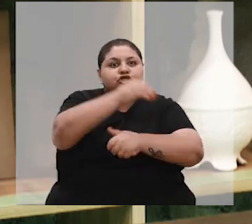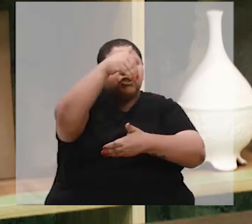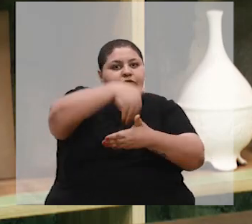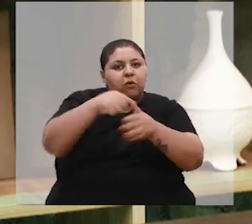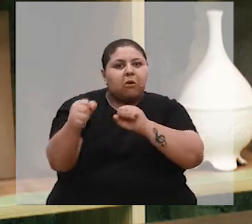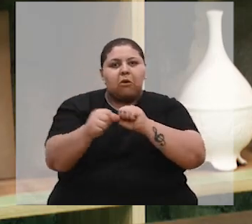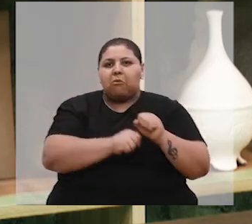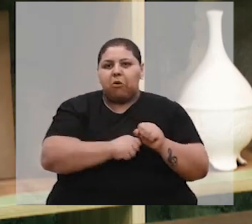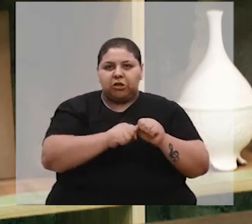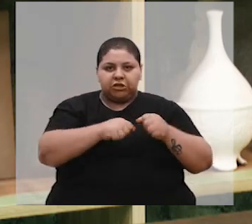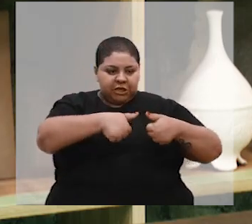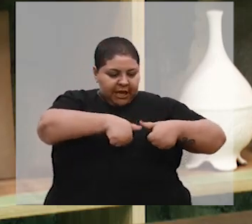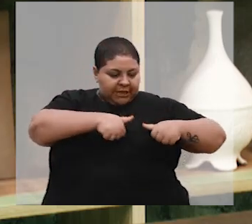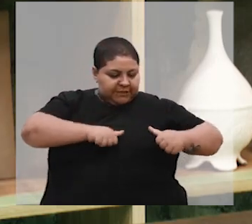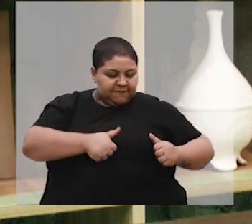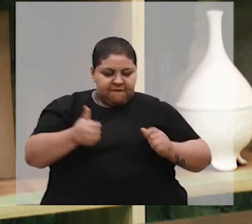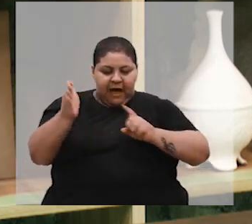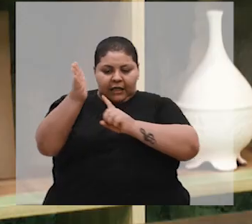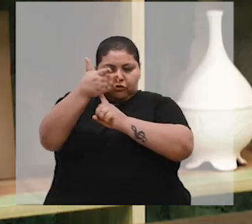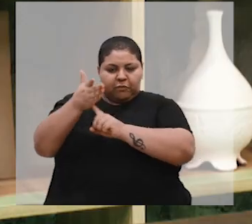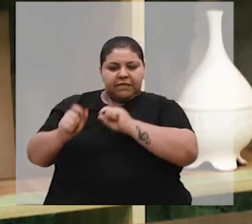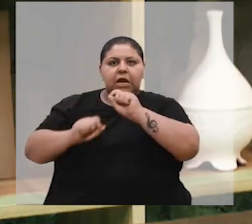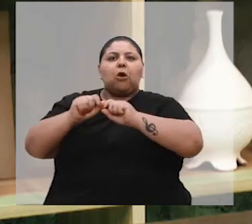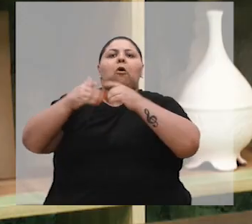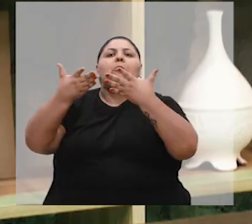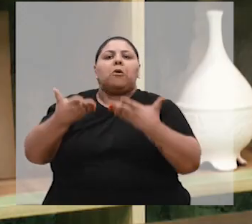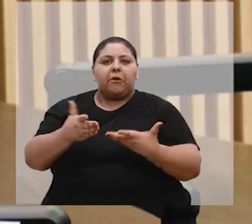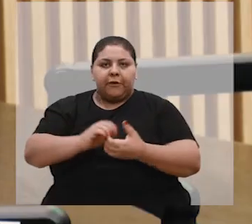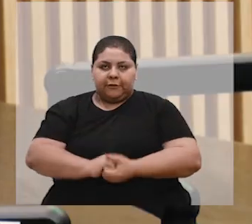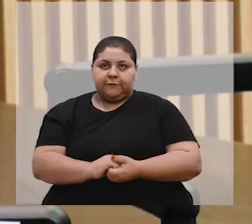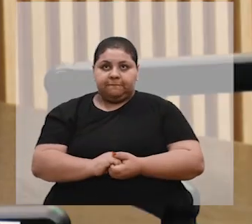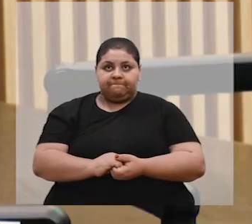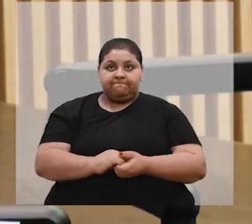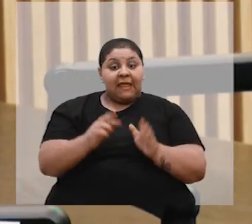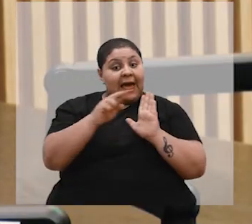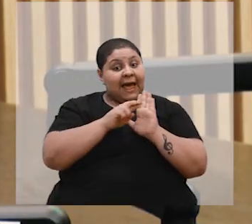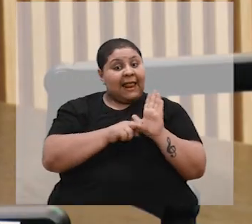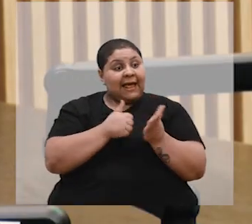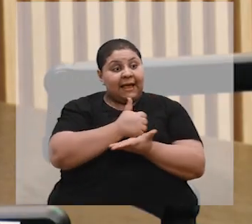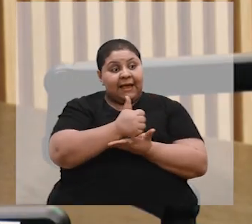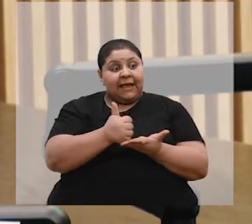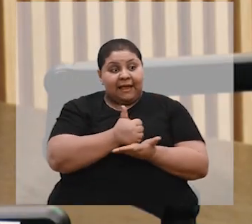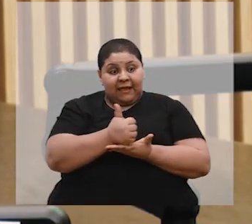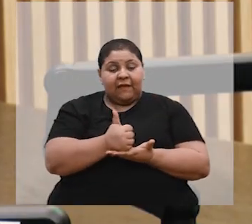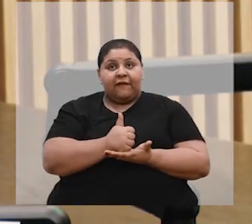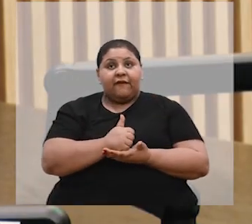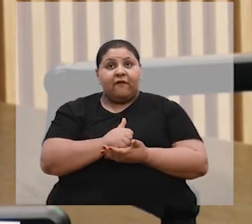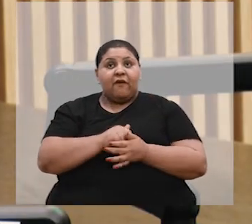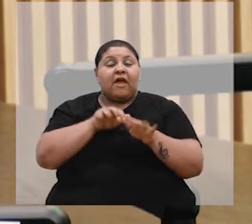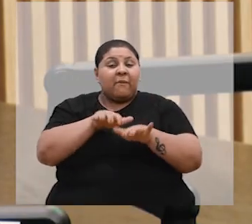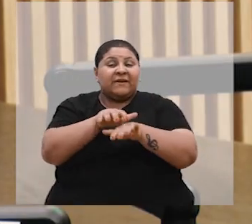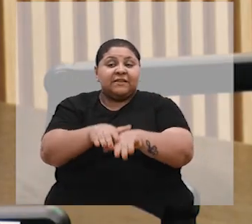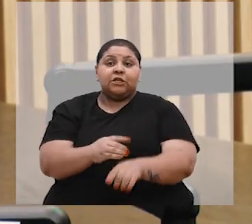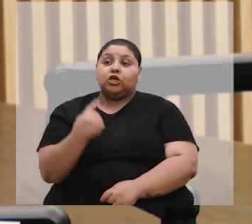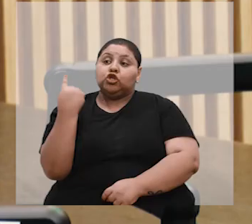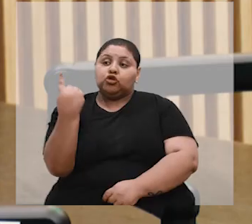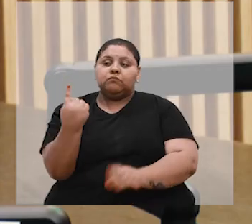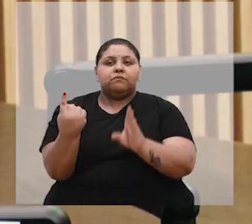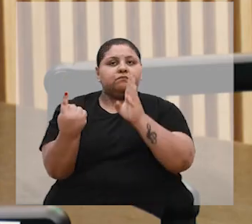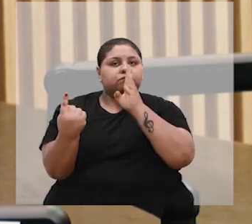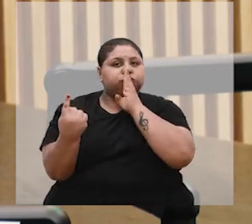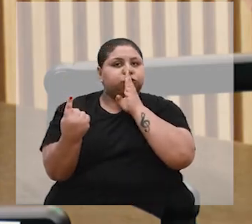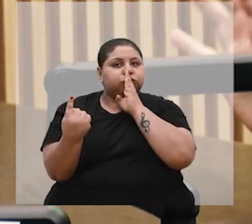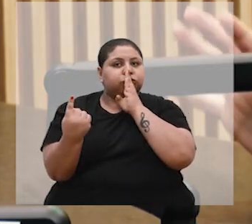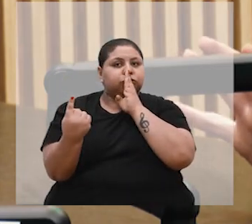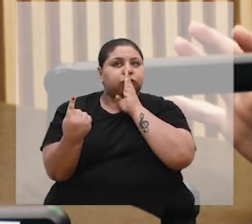votação? Assim, pode ir adesivado, com bandeira? Como que funciona isso? Bom, a regra básica é a manifestação individual e